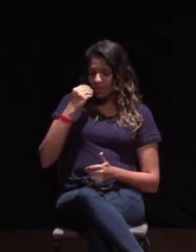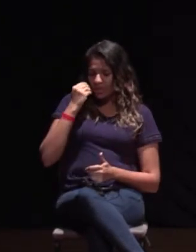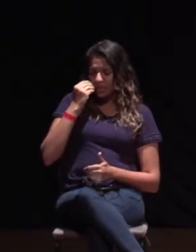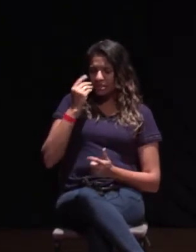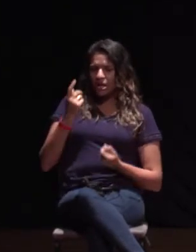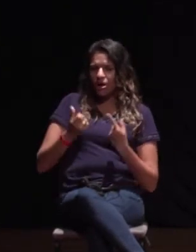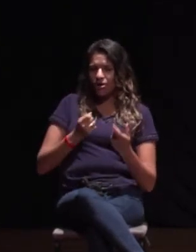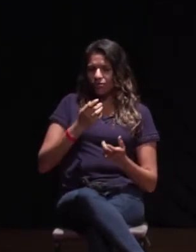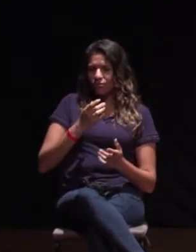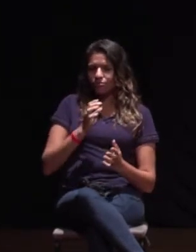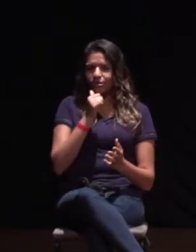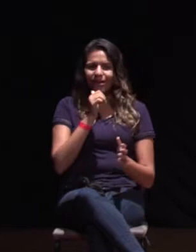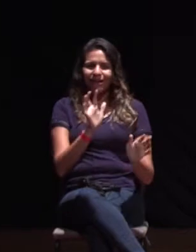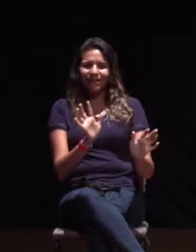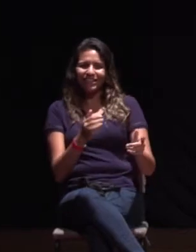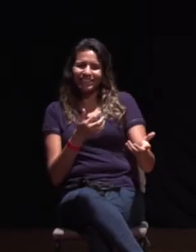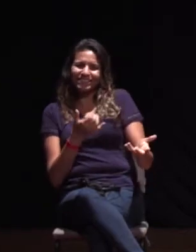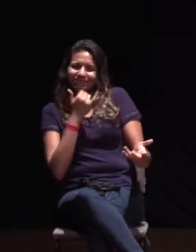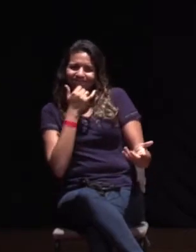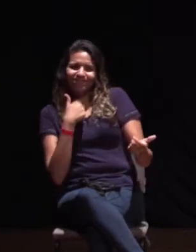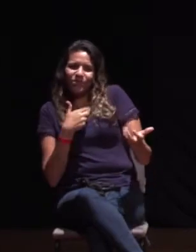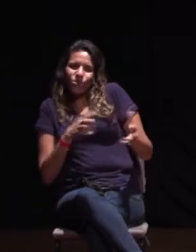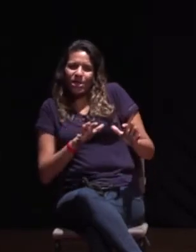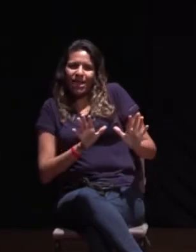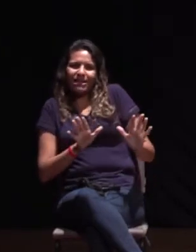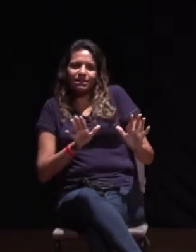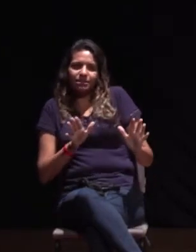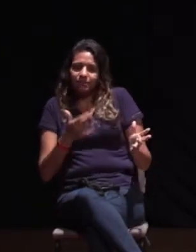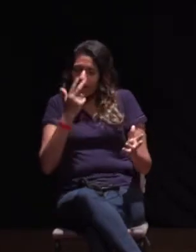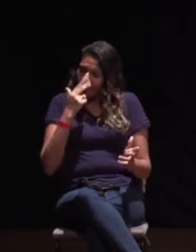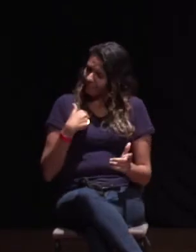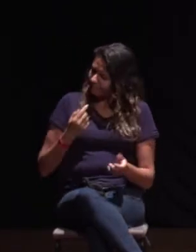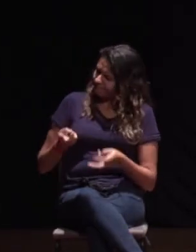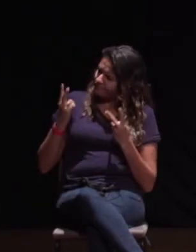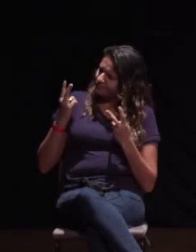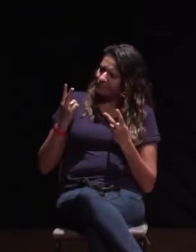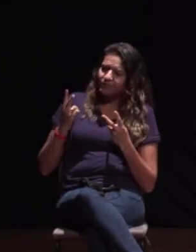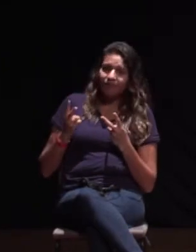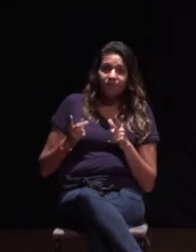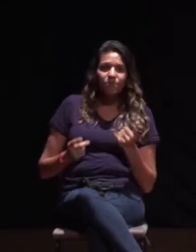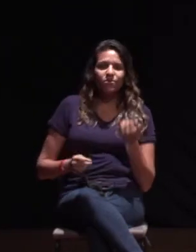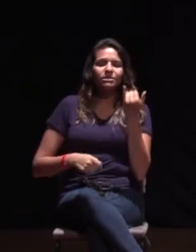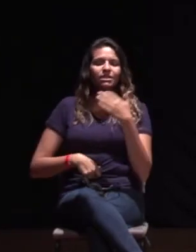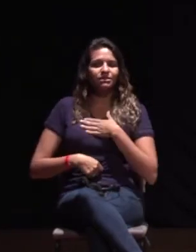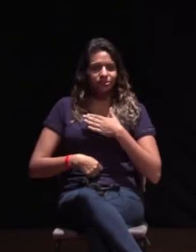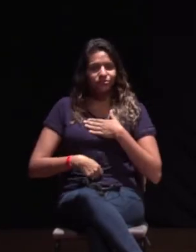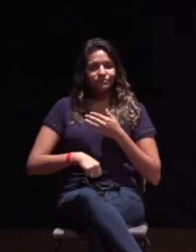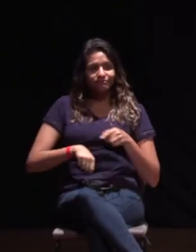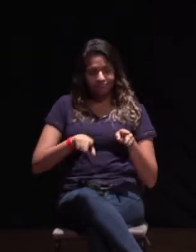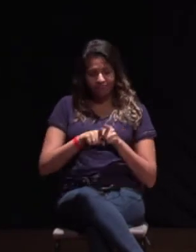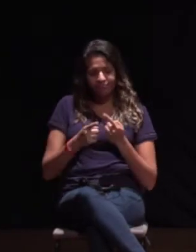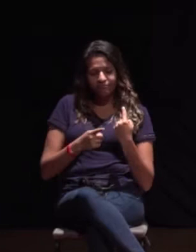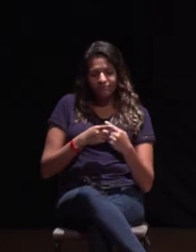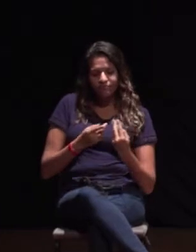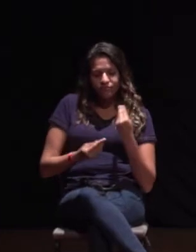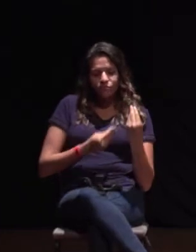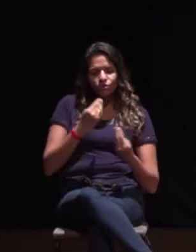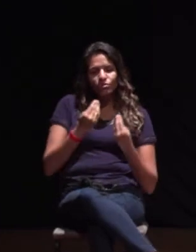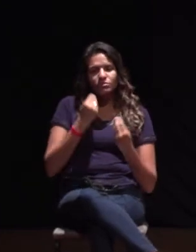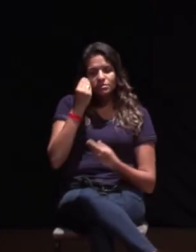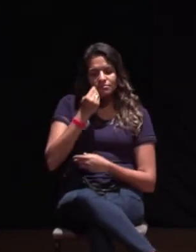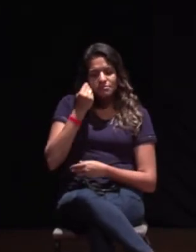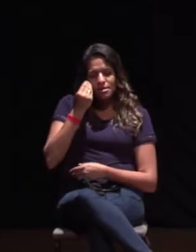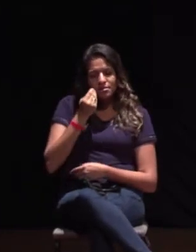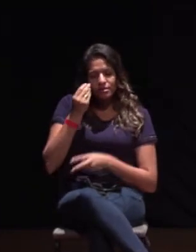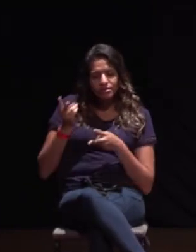muito importante. E eu tenho sempre me perguntado como é que é a experiência da escuta e de que maneira a